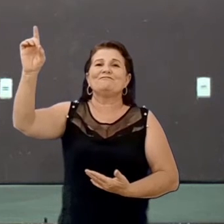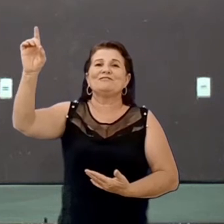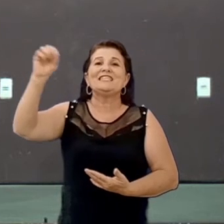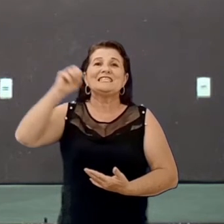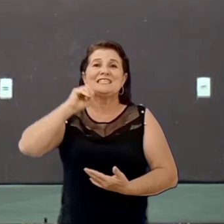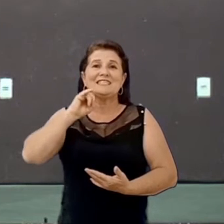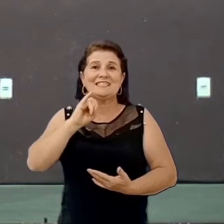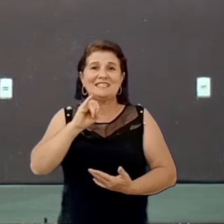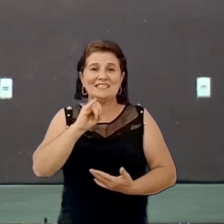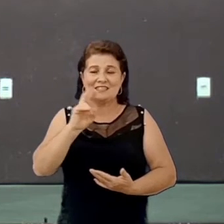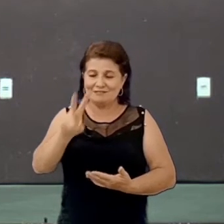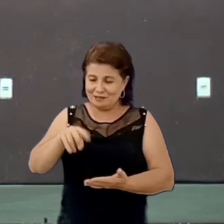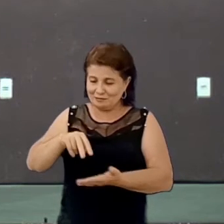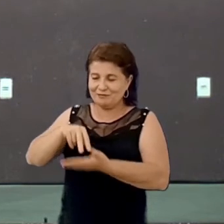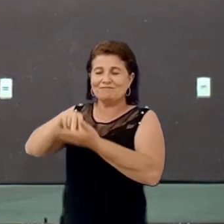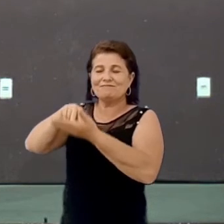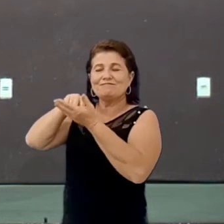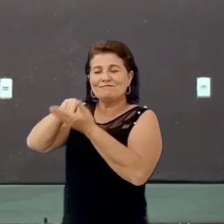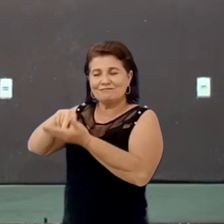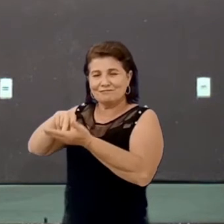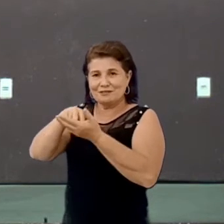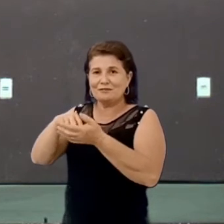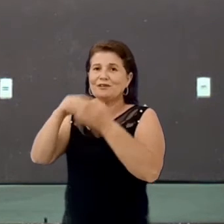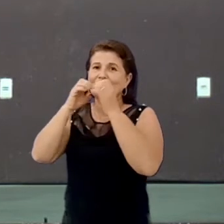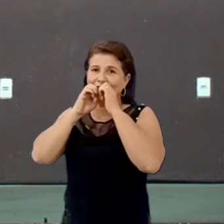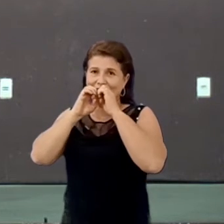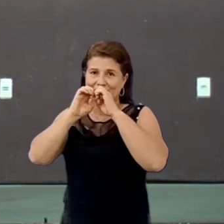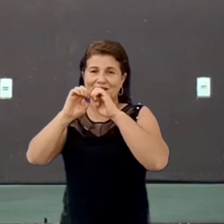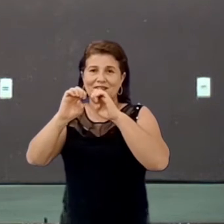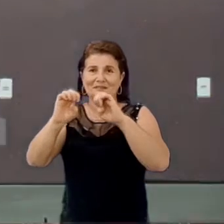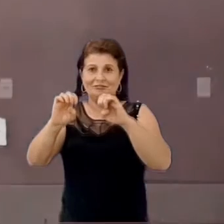estivermos firmados nesse Evangelho.